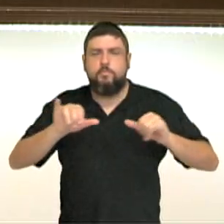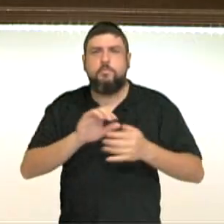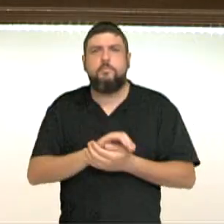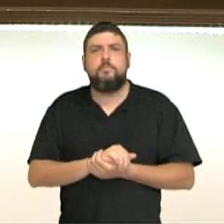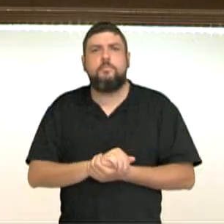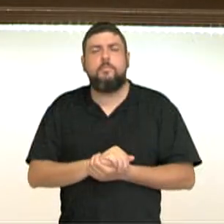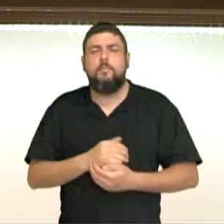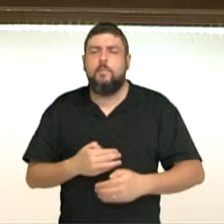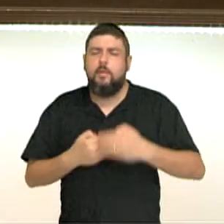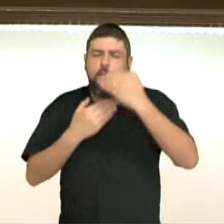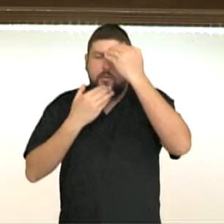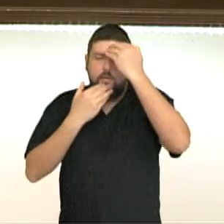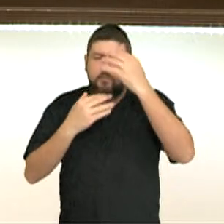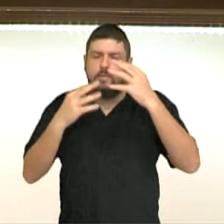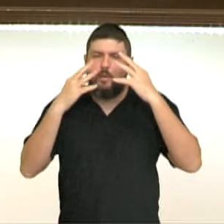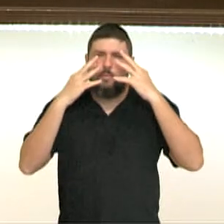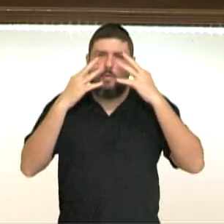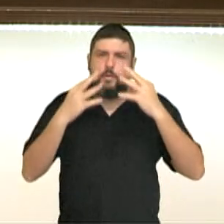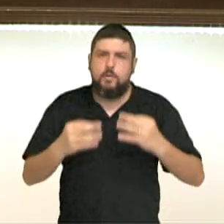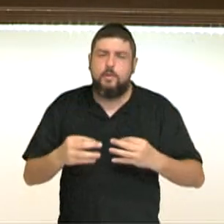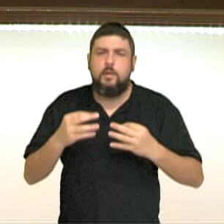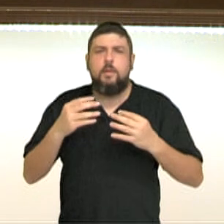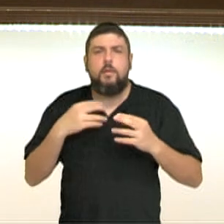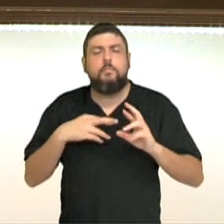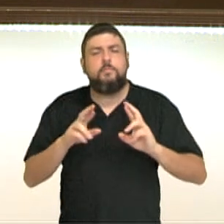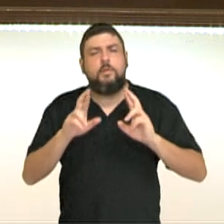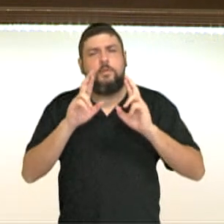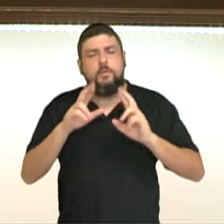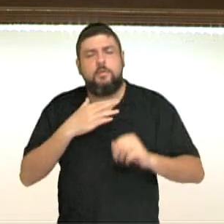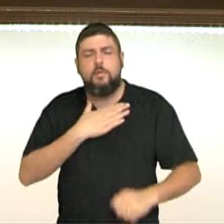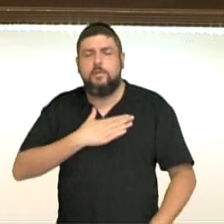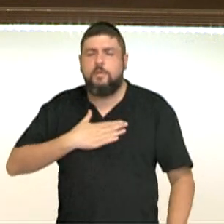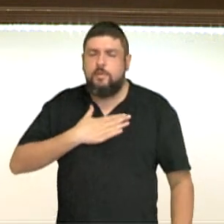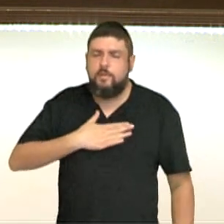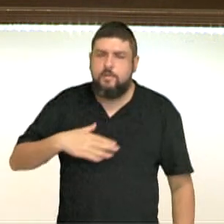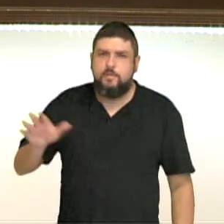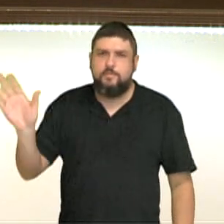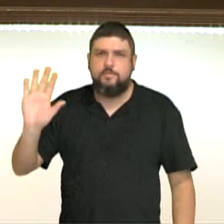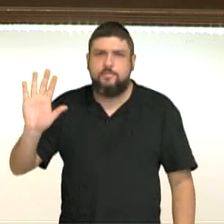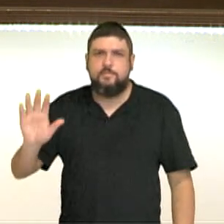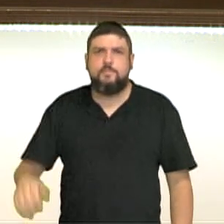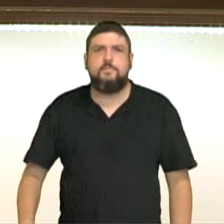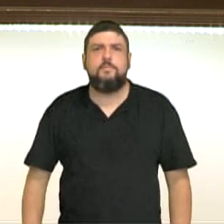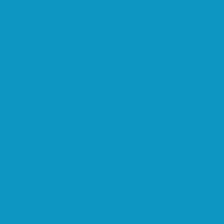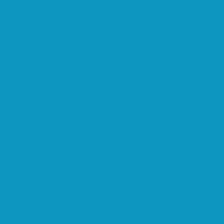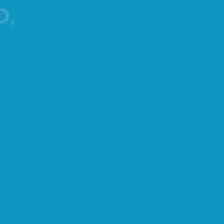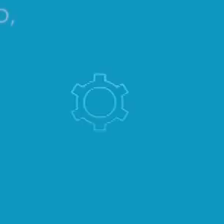Então, muito obrigado a você que acompanhou essa aula, espero que você tenha gostado, até breve.